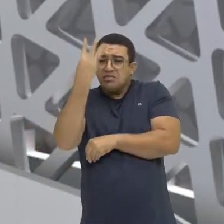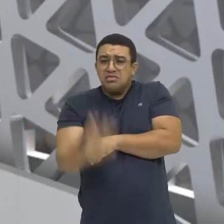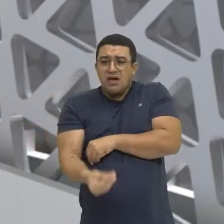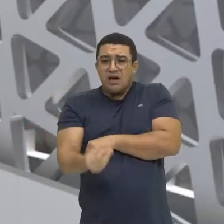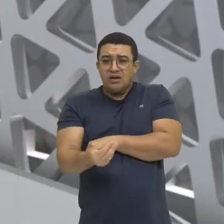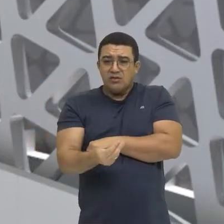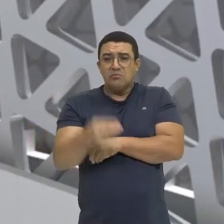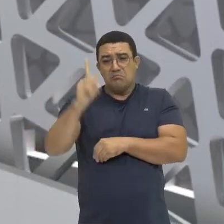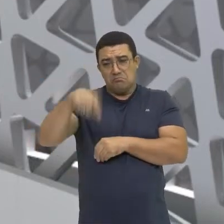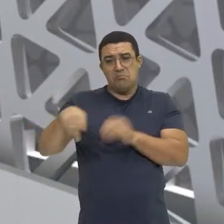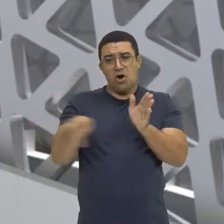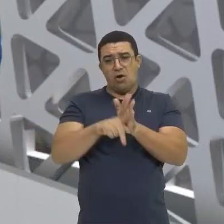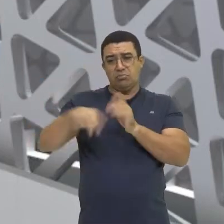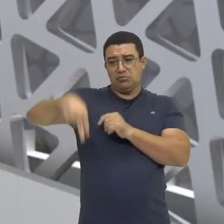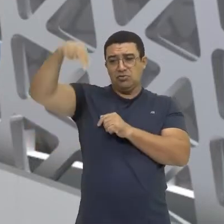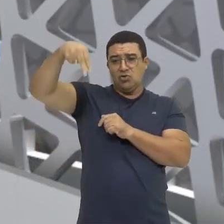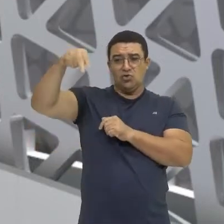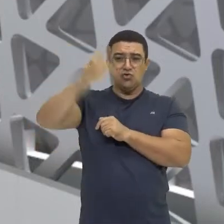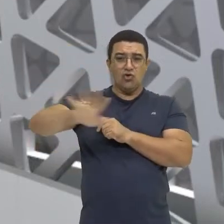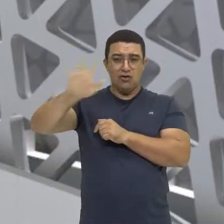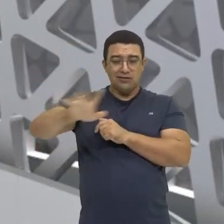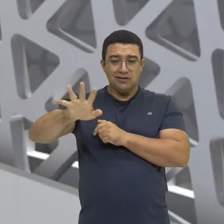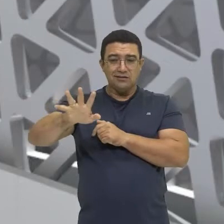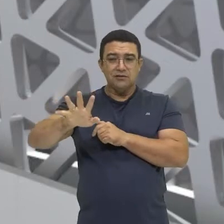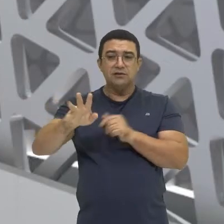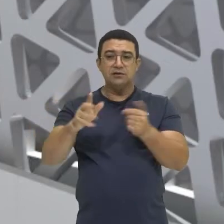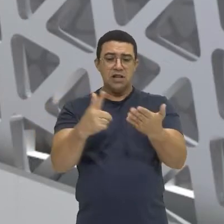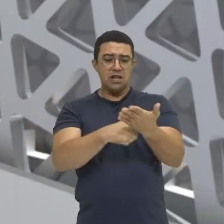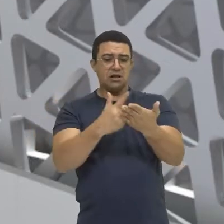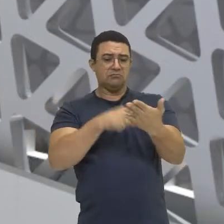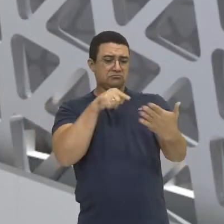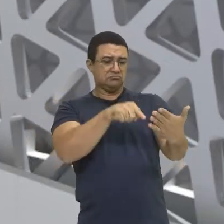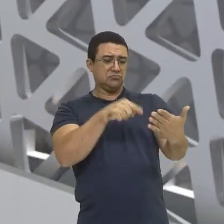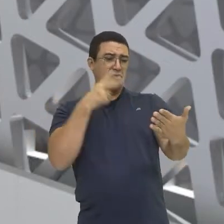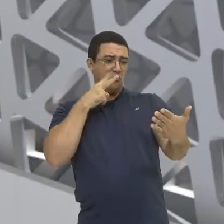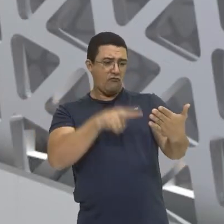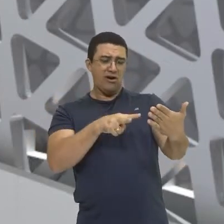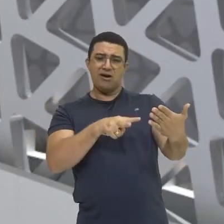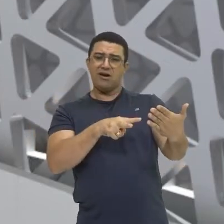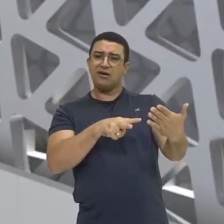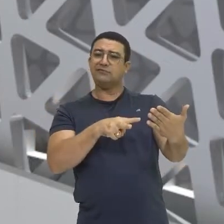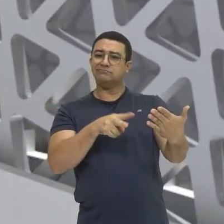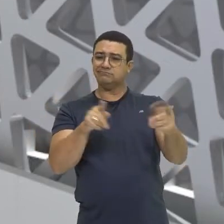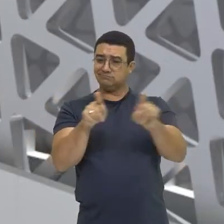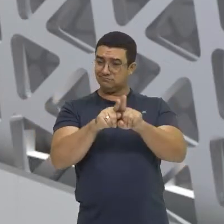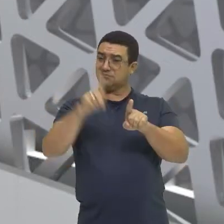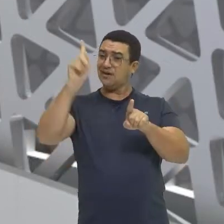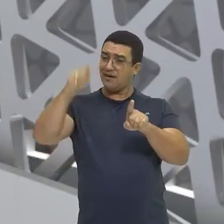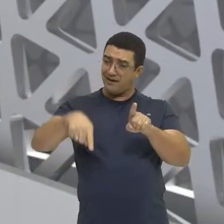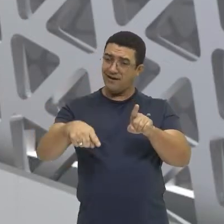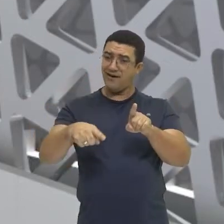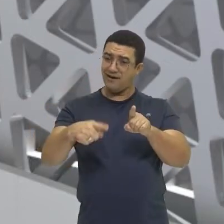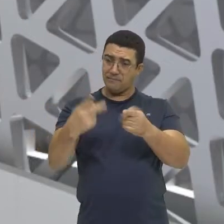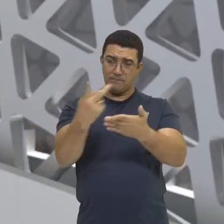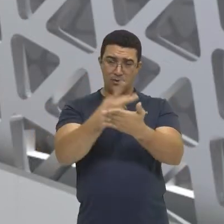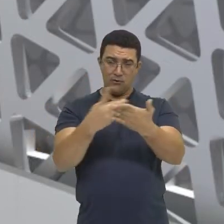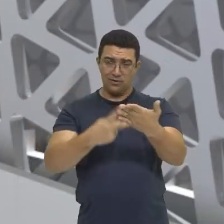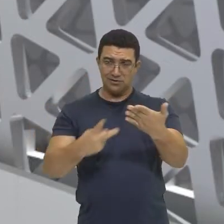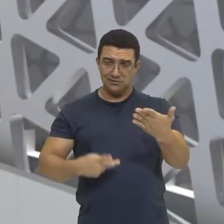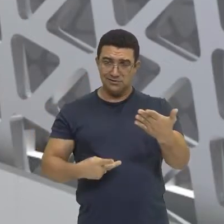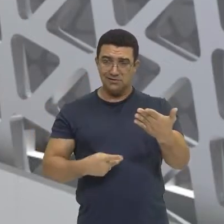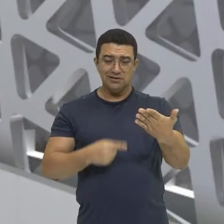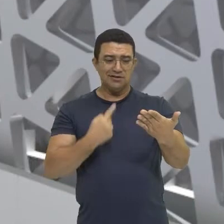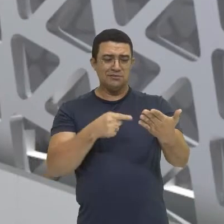do Nordeste. Ali você também vai perceber uma arte, a poesia ali. Por quê? Porque vai estar